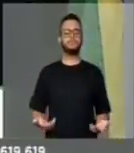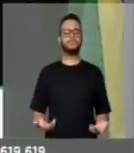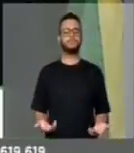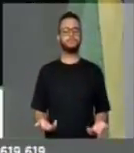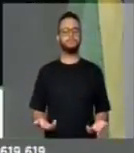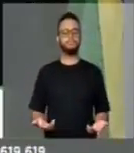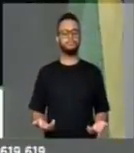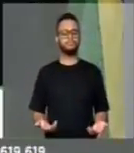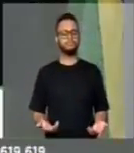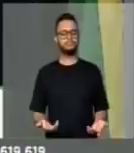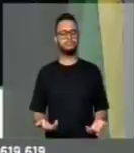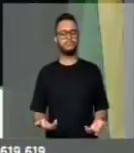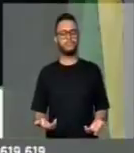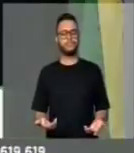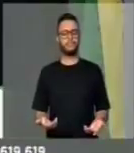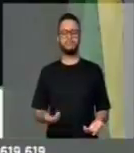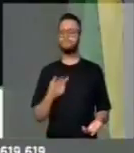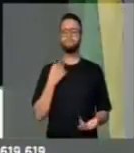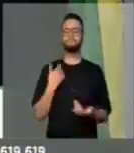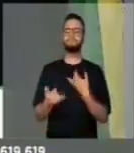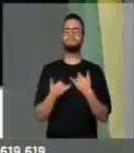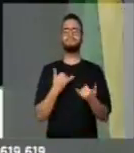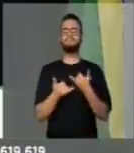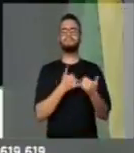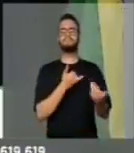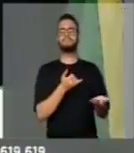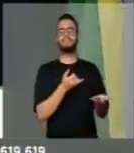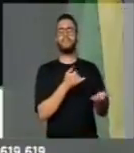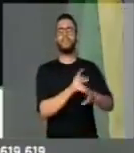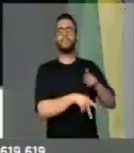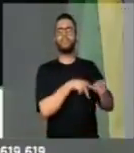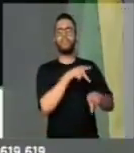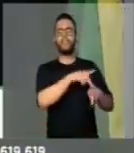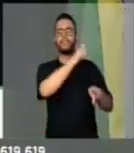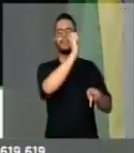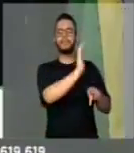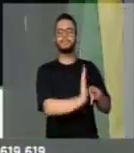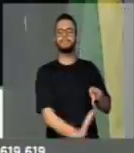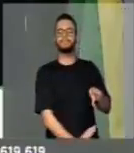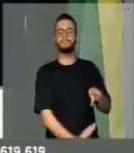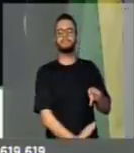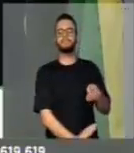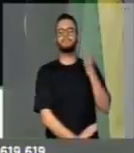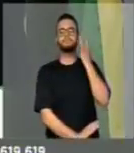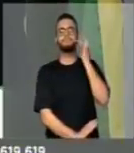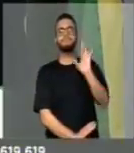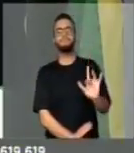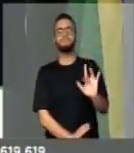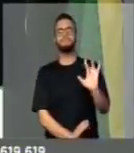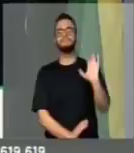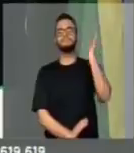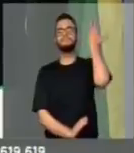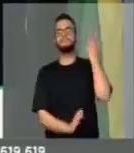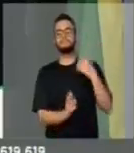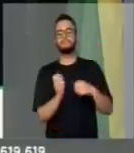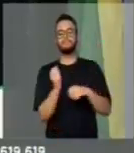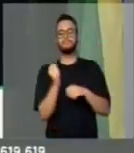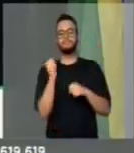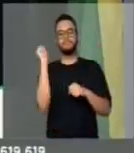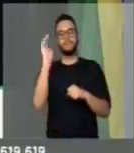como se a nação brasileira não tivesse acompanhando o que ocorreu no Brasil nesses últimos